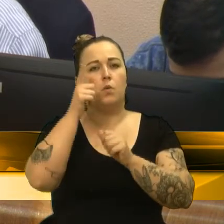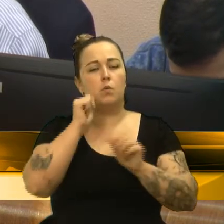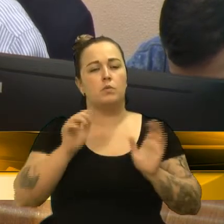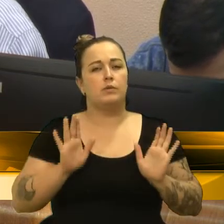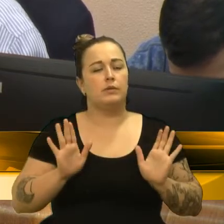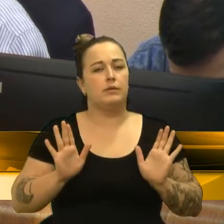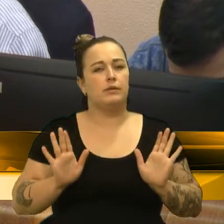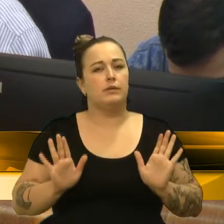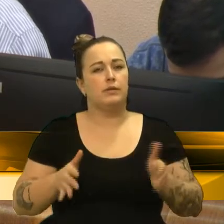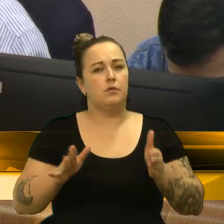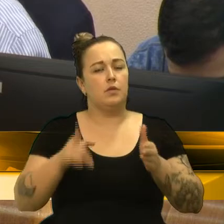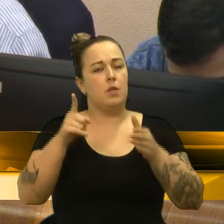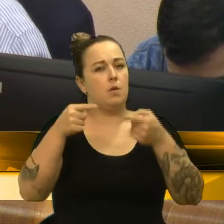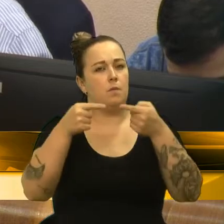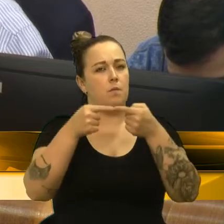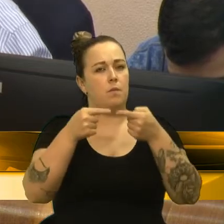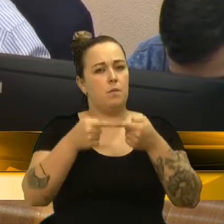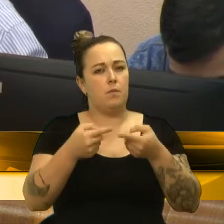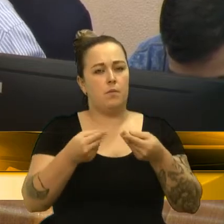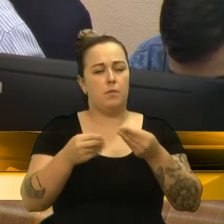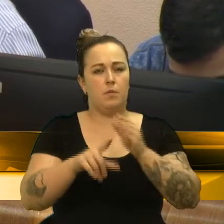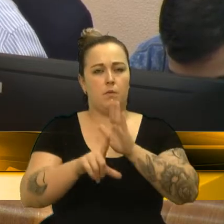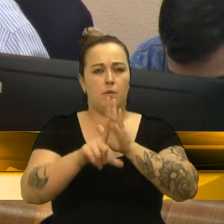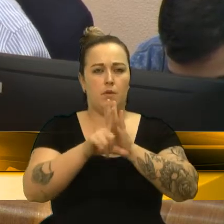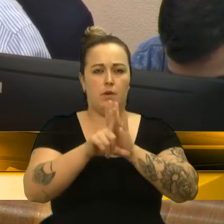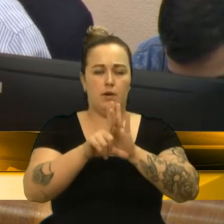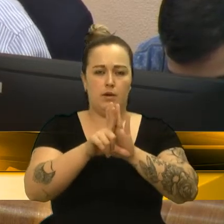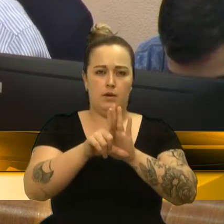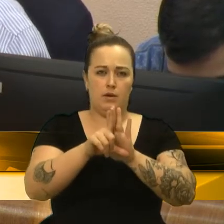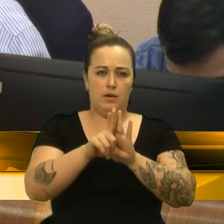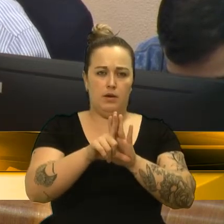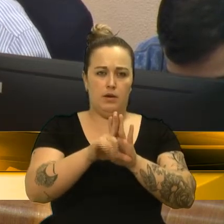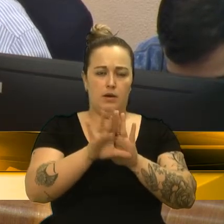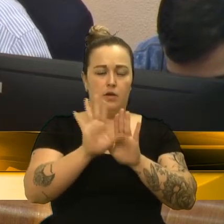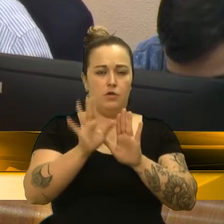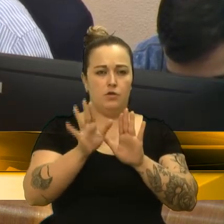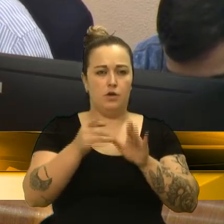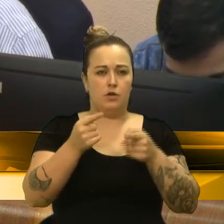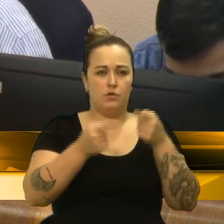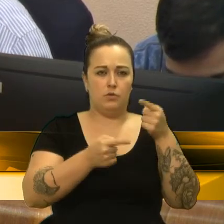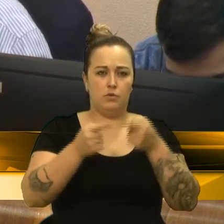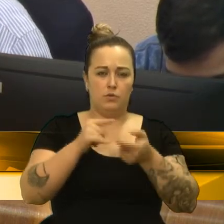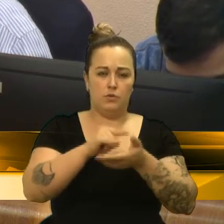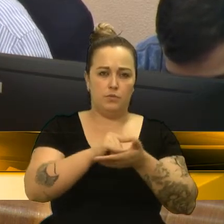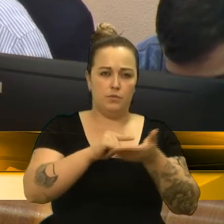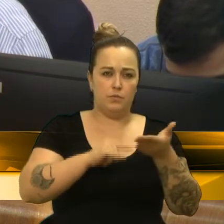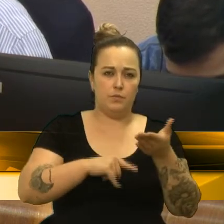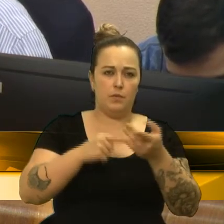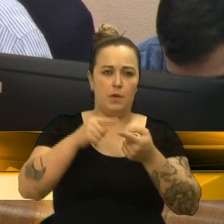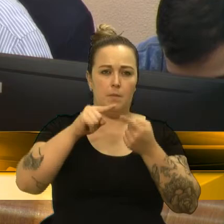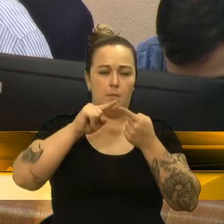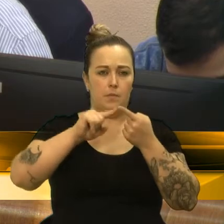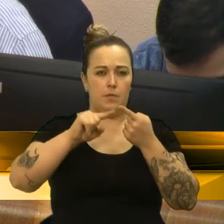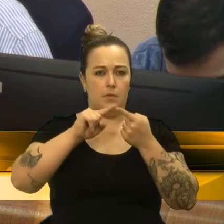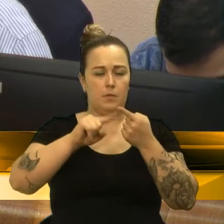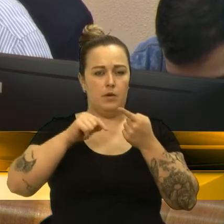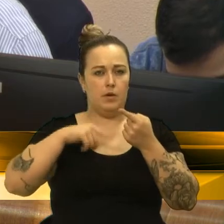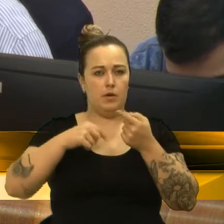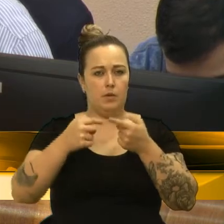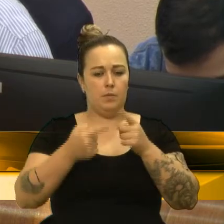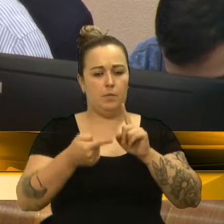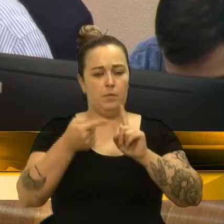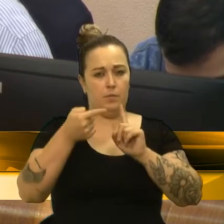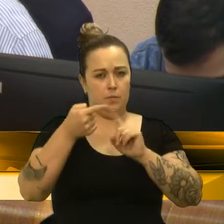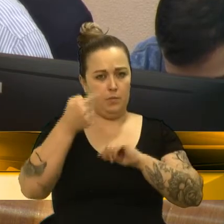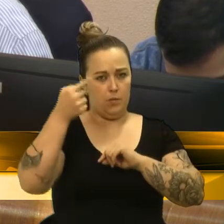que não procede, mormente para o caso concreto que se está a examinar. Em primeiro lugar, é princípio elementar a vedação à conduta